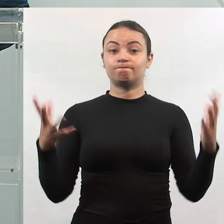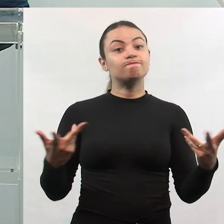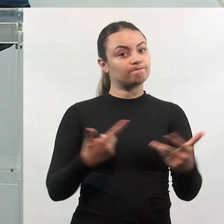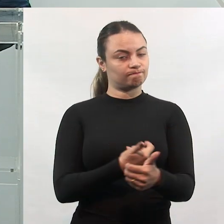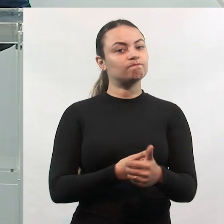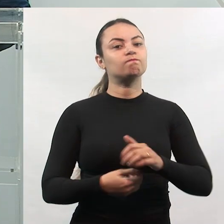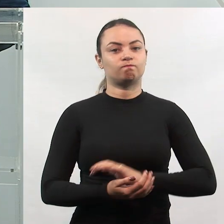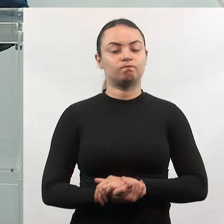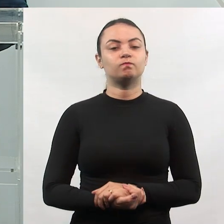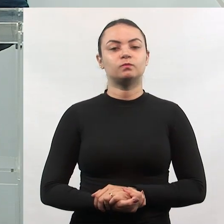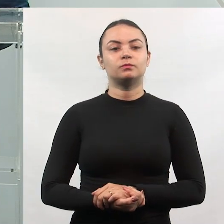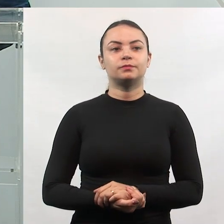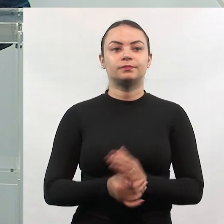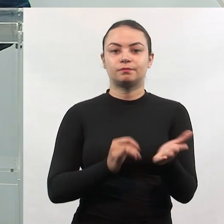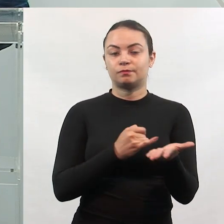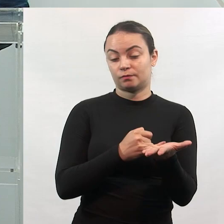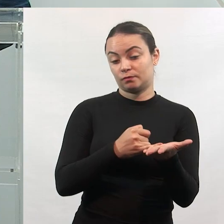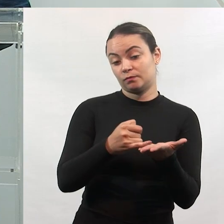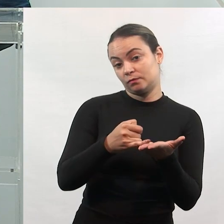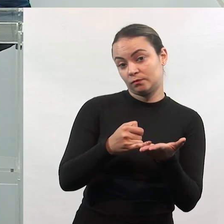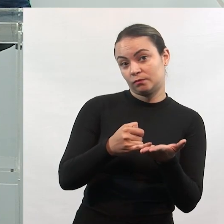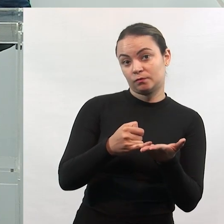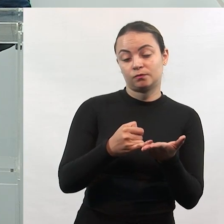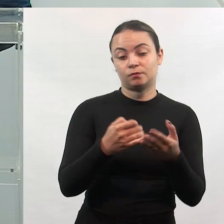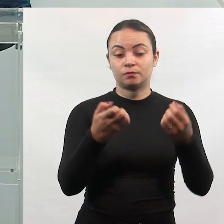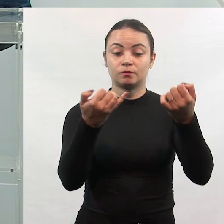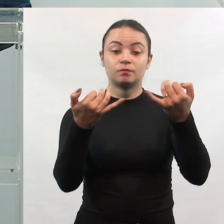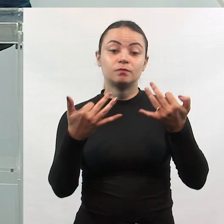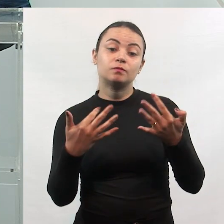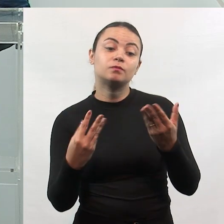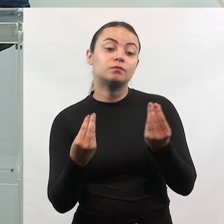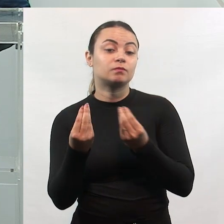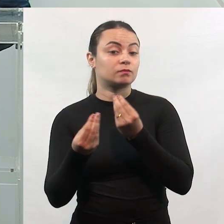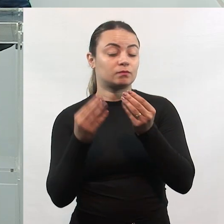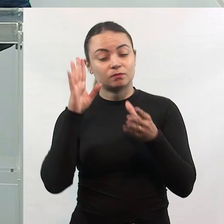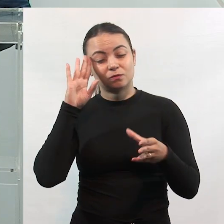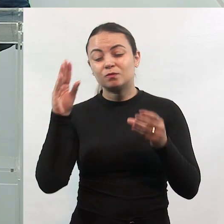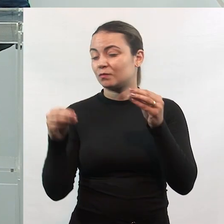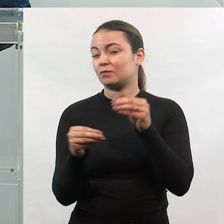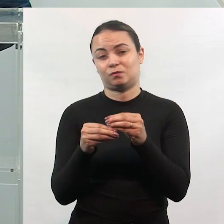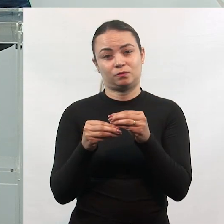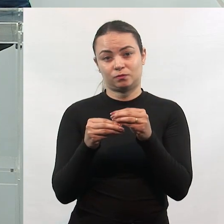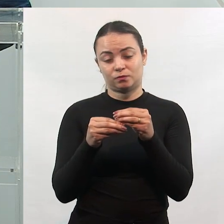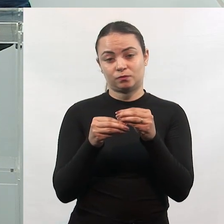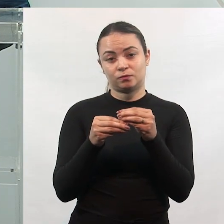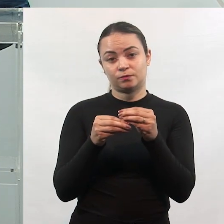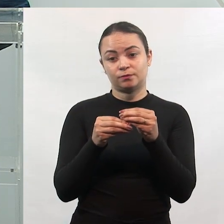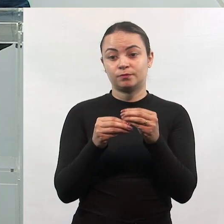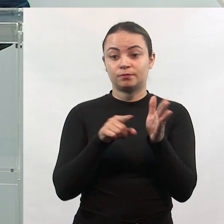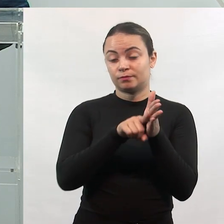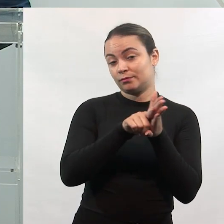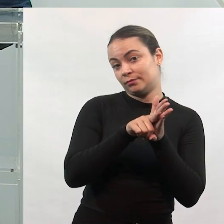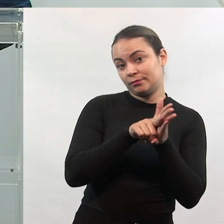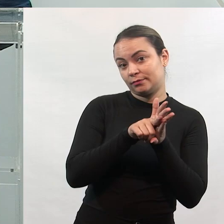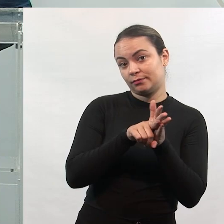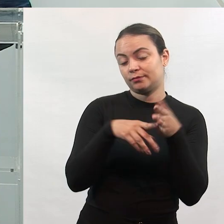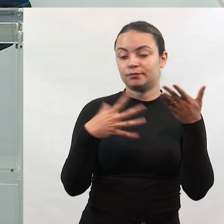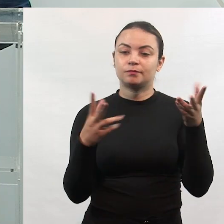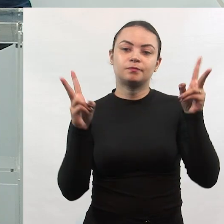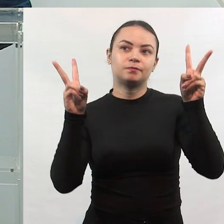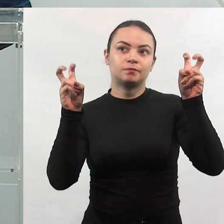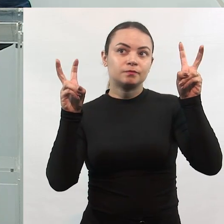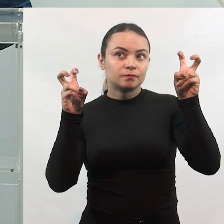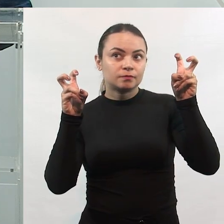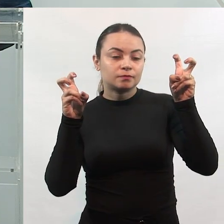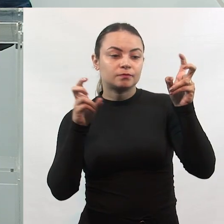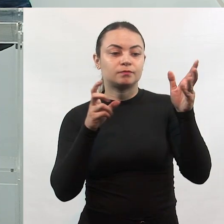de monografia, tá? Então, na introdução é um elemento central você trazer, deixar claro, né, qual é o teu tema, qual é o teu